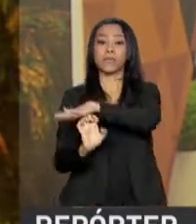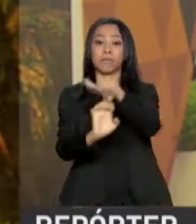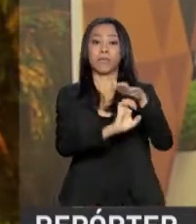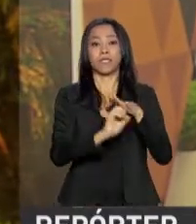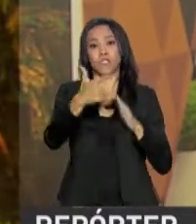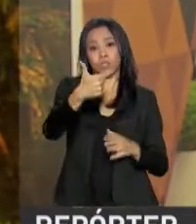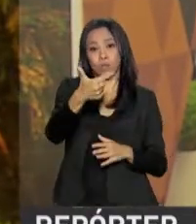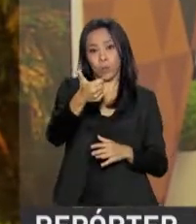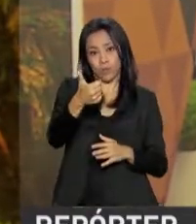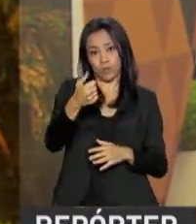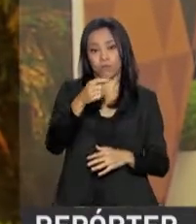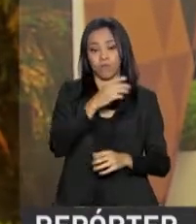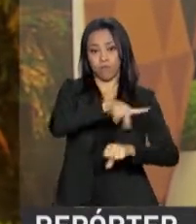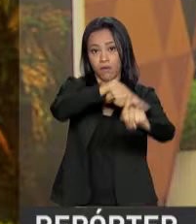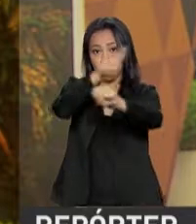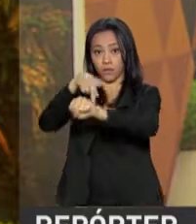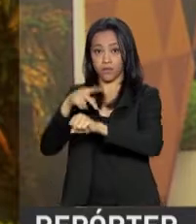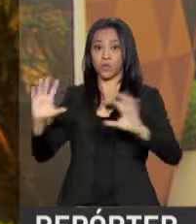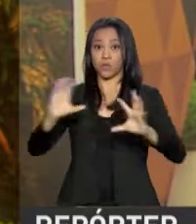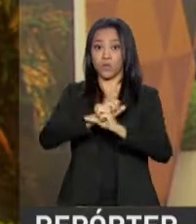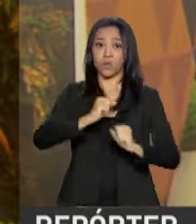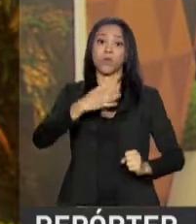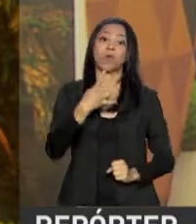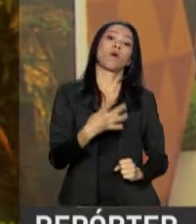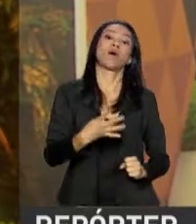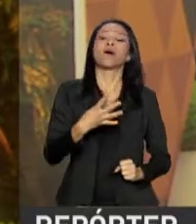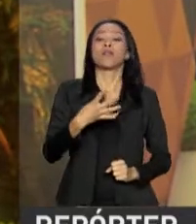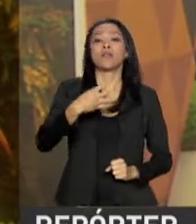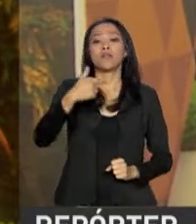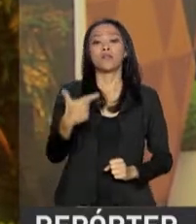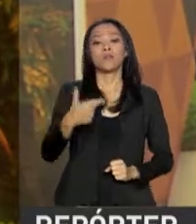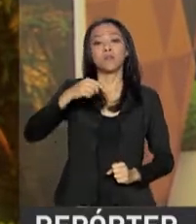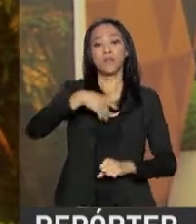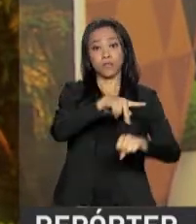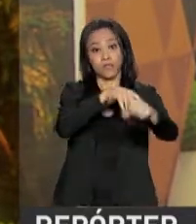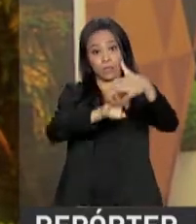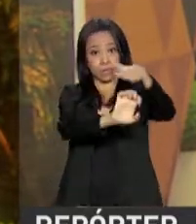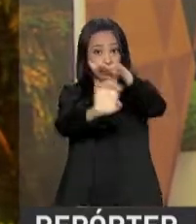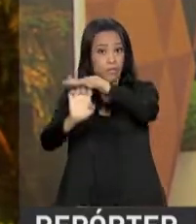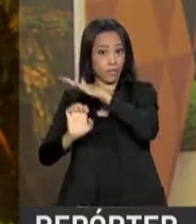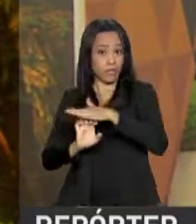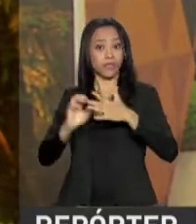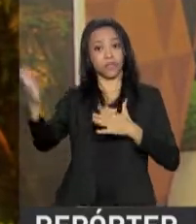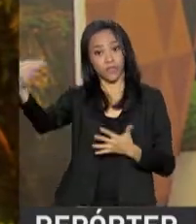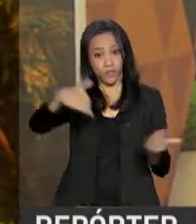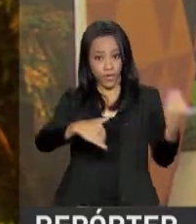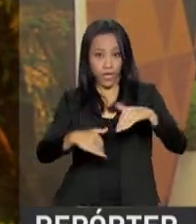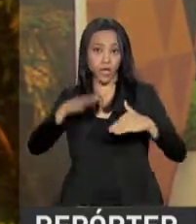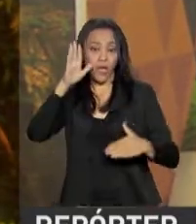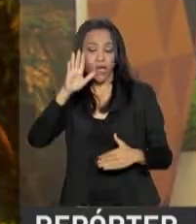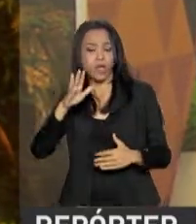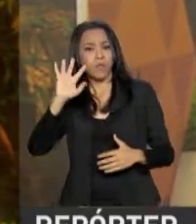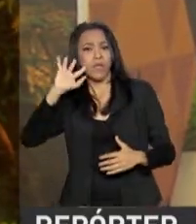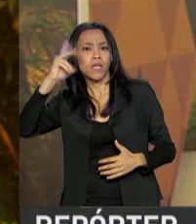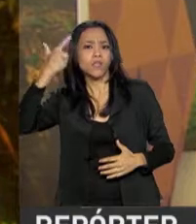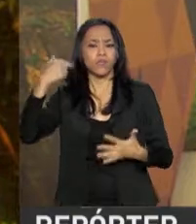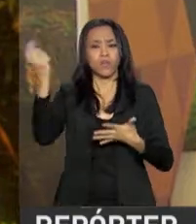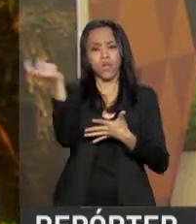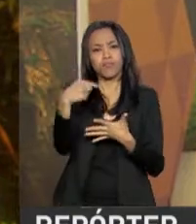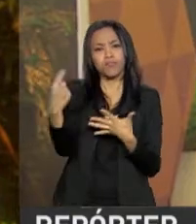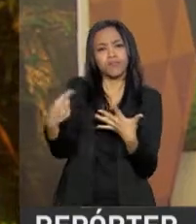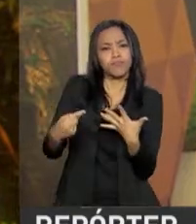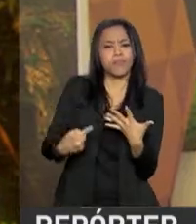são 42 empresas que que aqui estão é com soluções de ponta com com